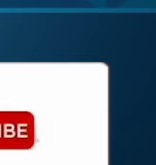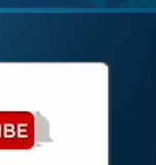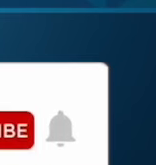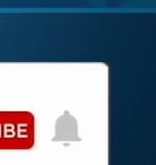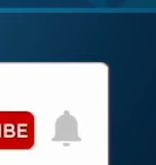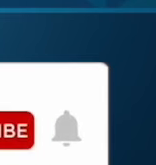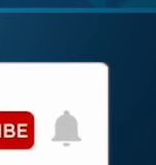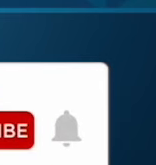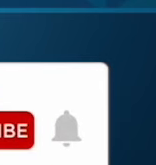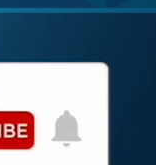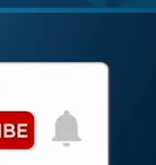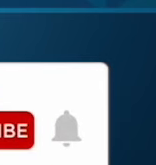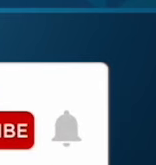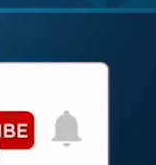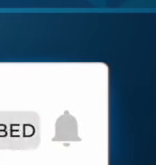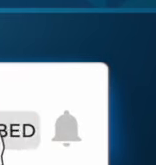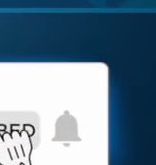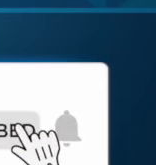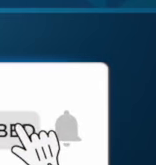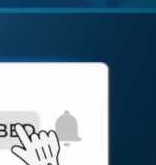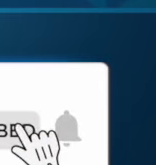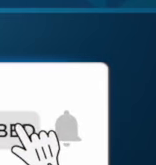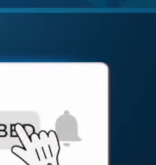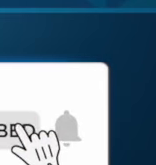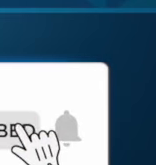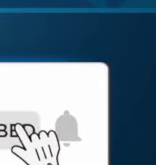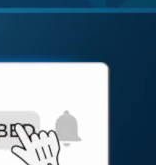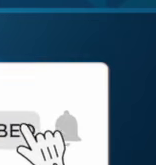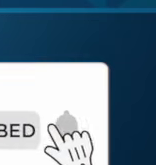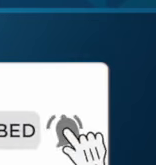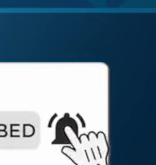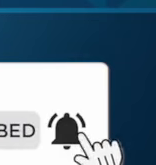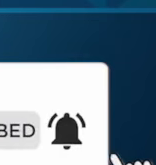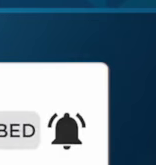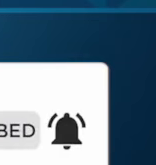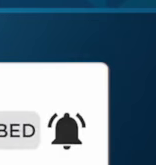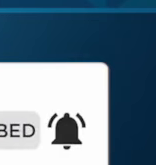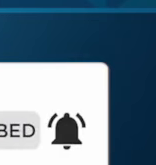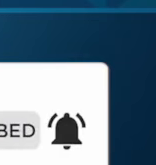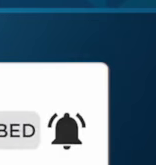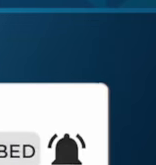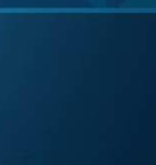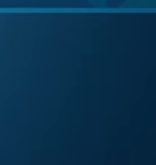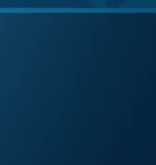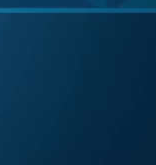não atuais, que te haluha, inscreva e ha canal RTTL, hanehan botão